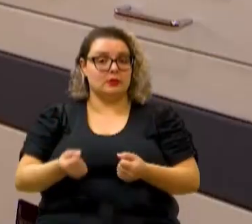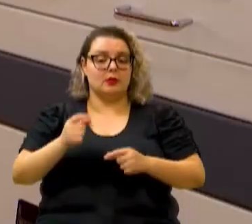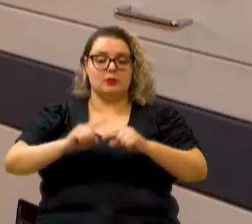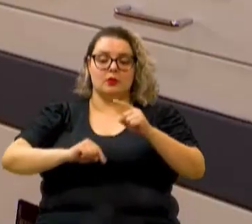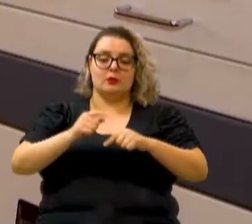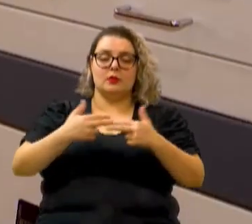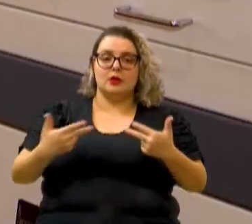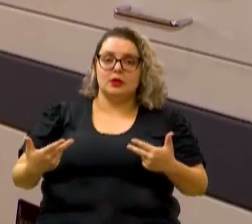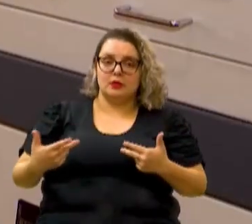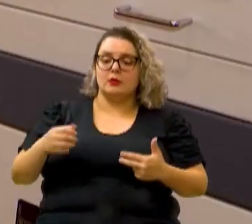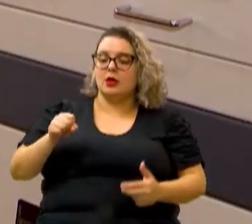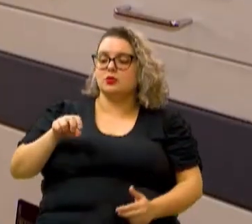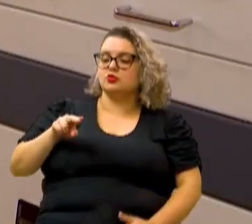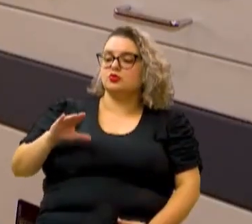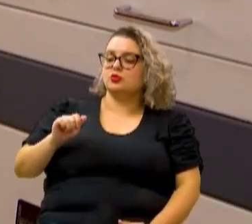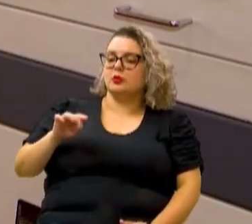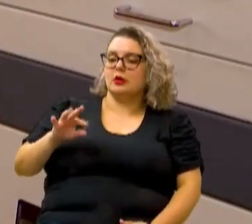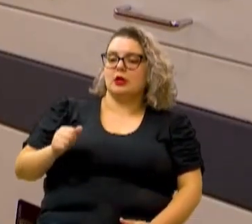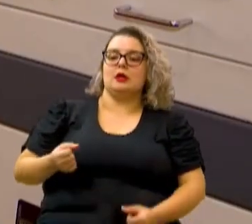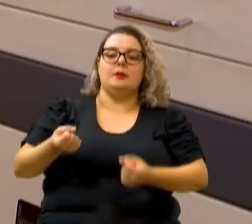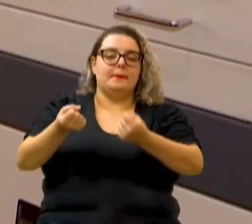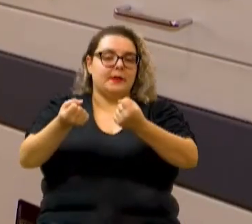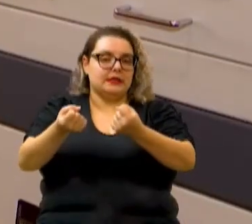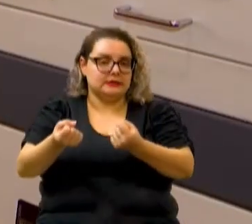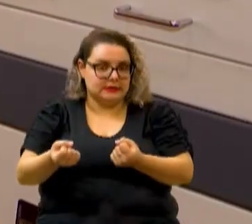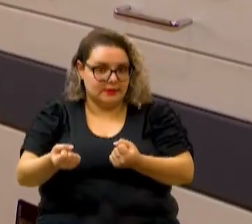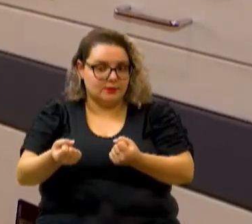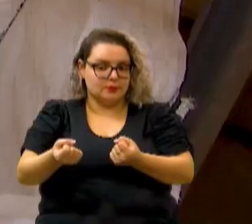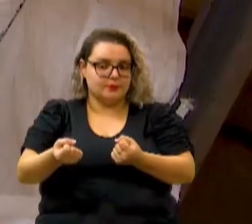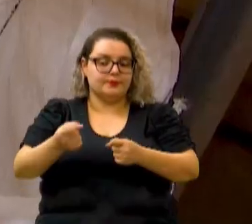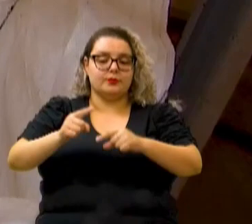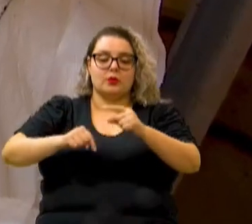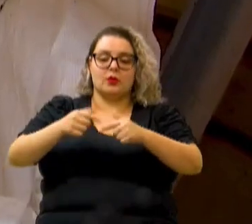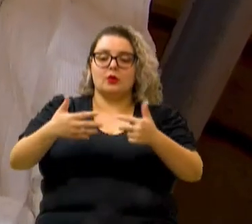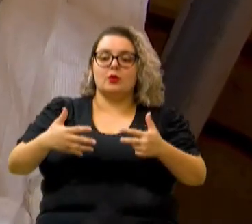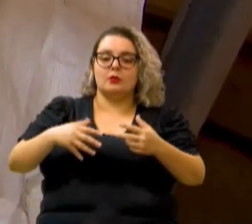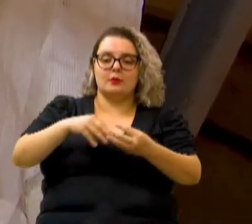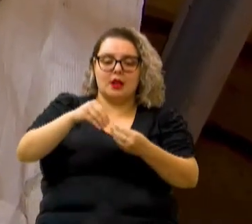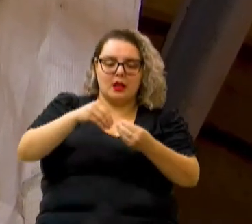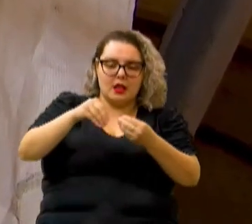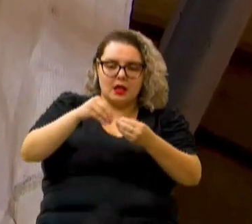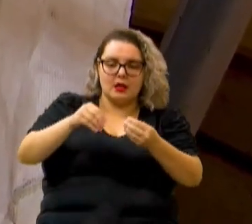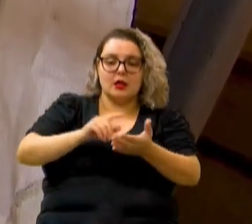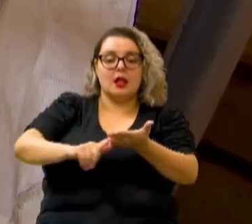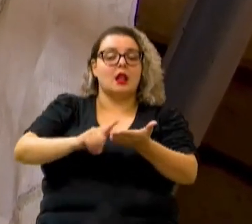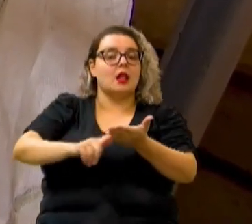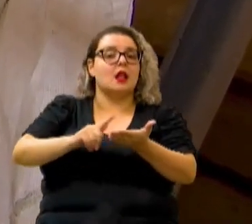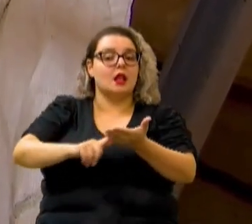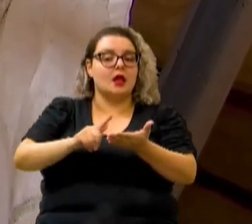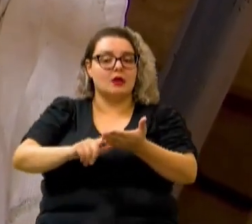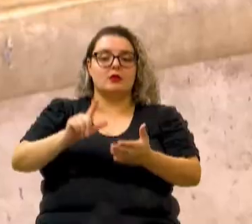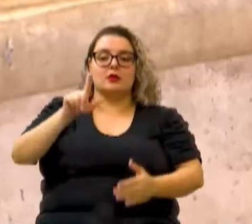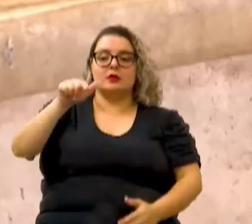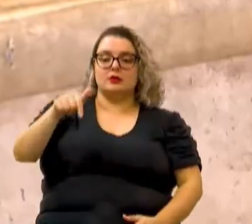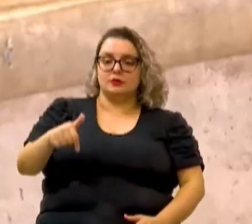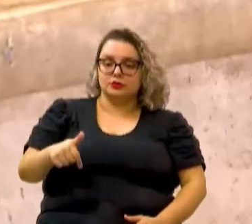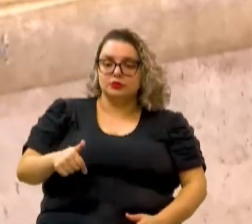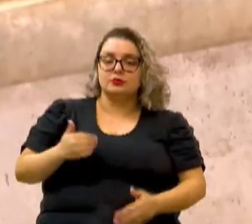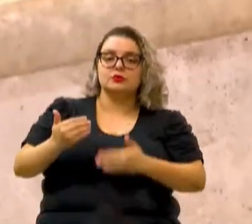ambiente. Nós recebemos o material dos nossos clientes, a sucata plástica, pesamos esse material é